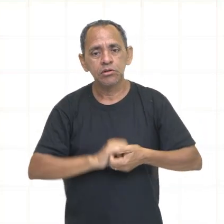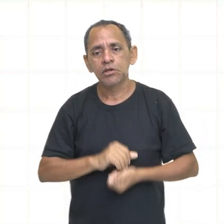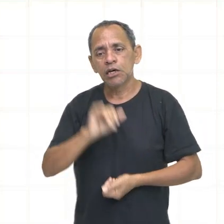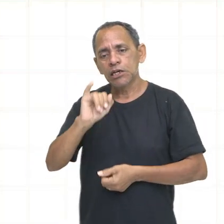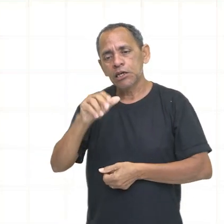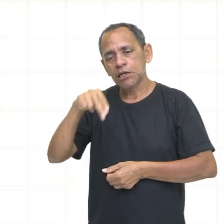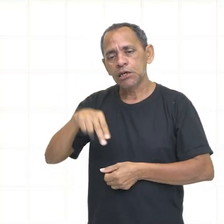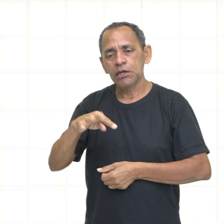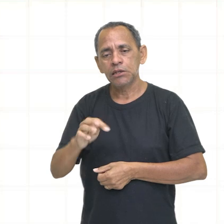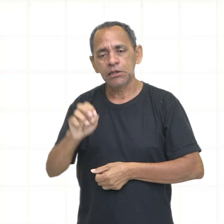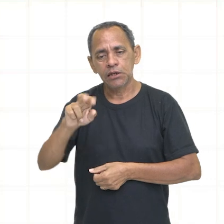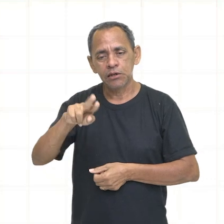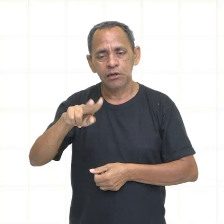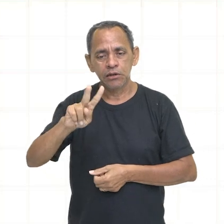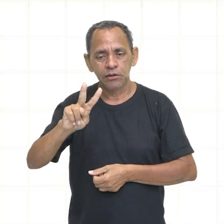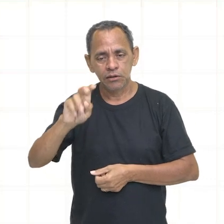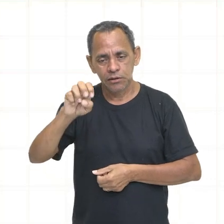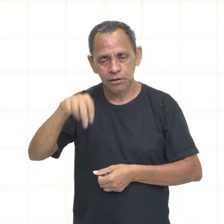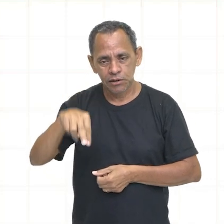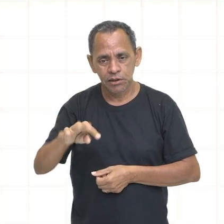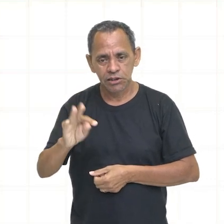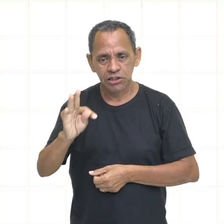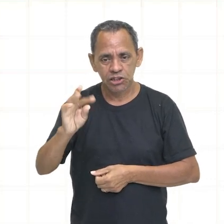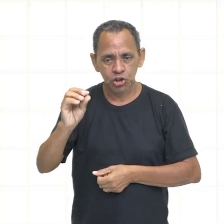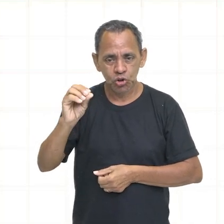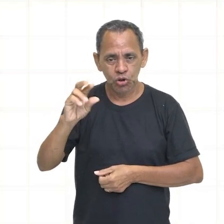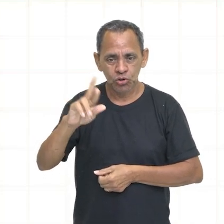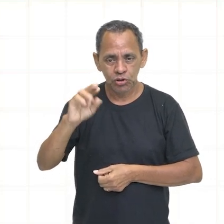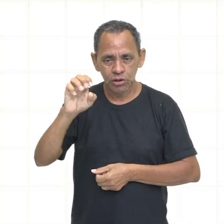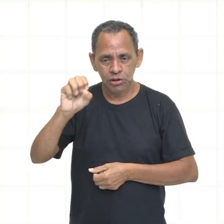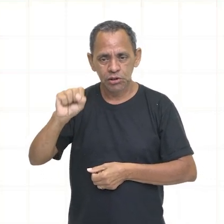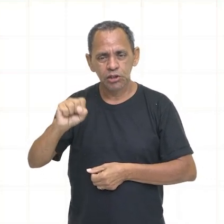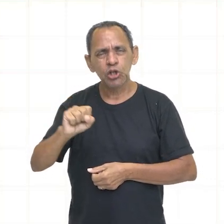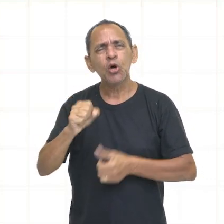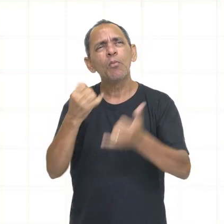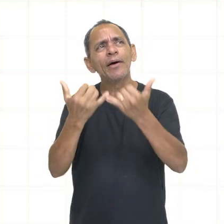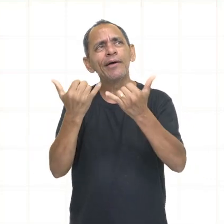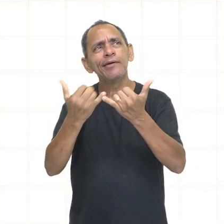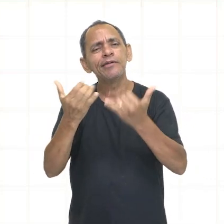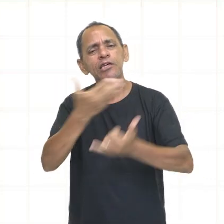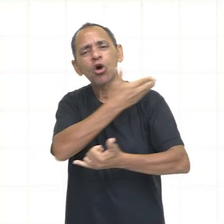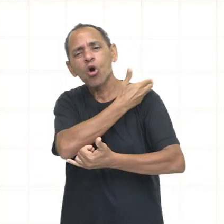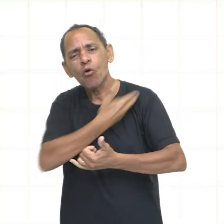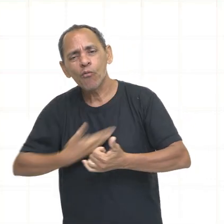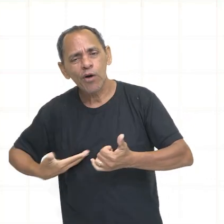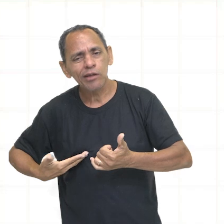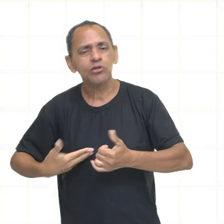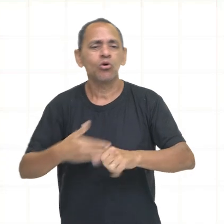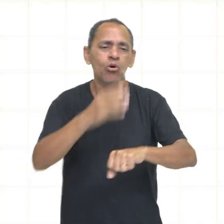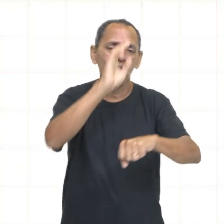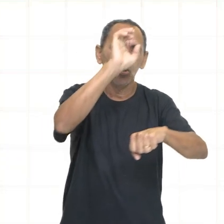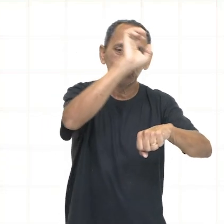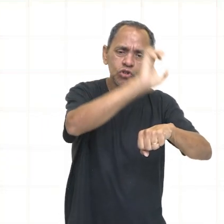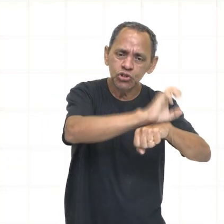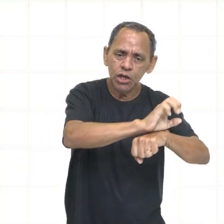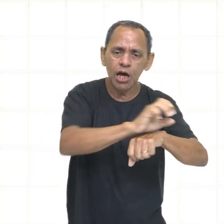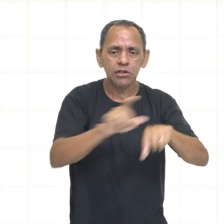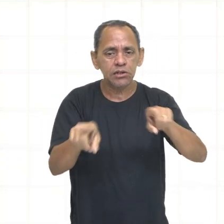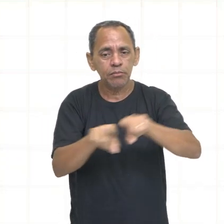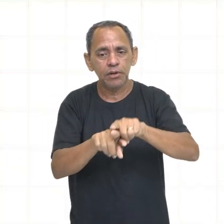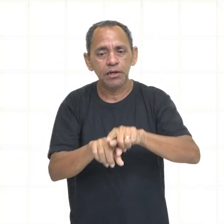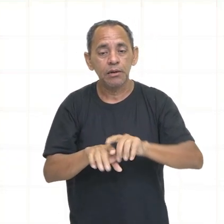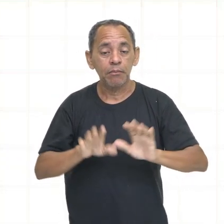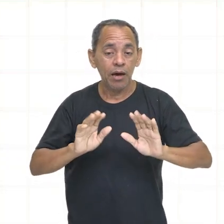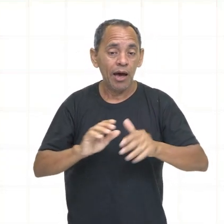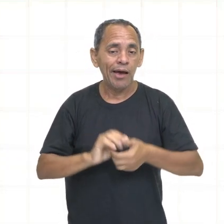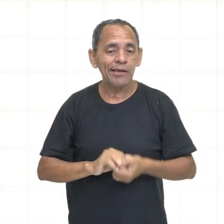Interventores é a mesma coisa que um governador de estado. A diferença é que esse camarada não